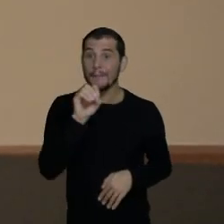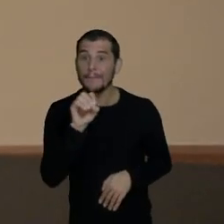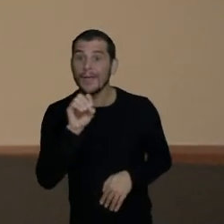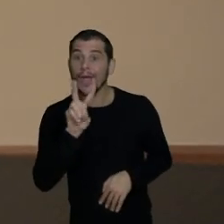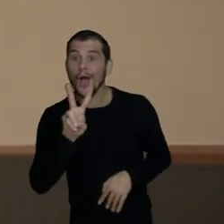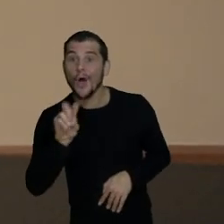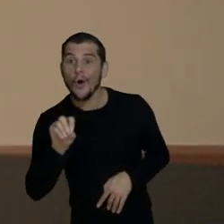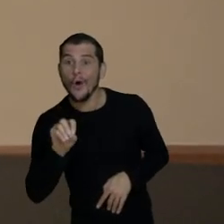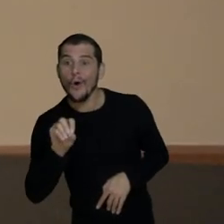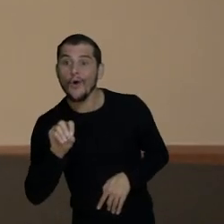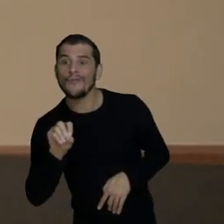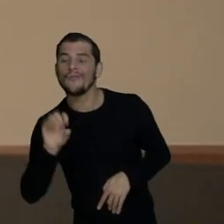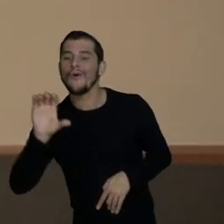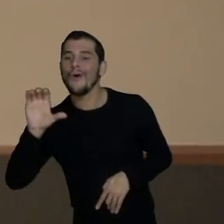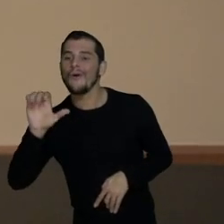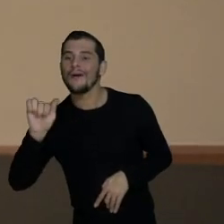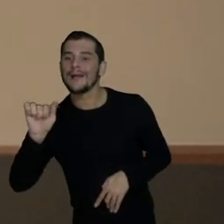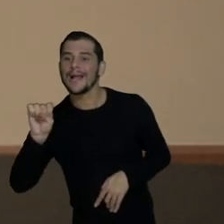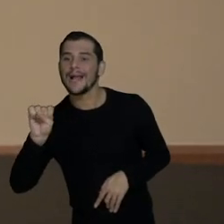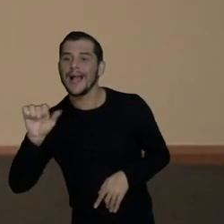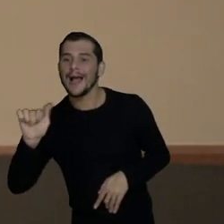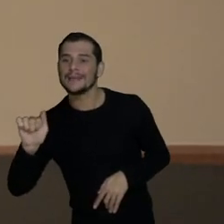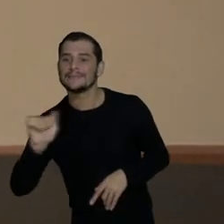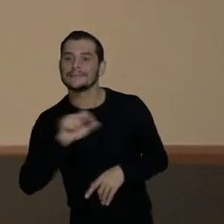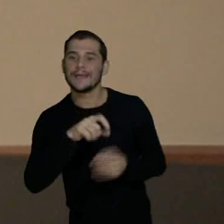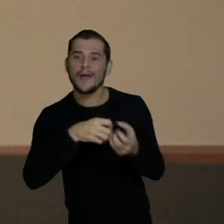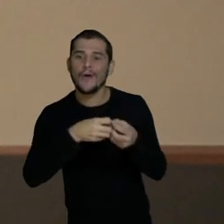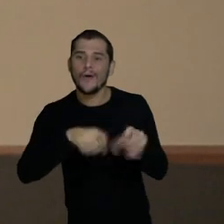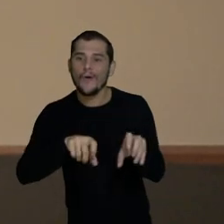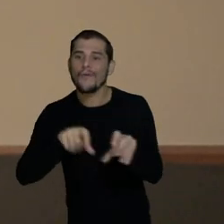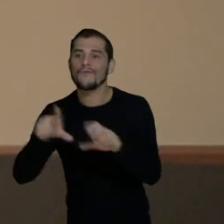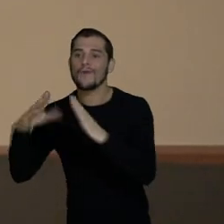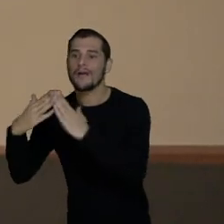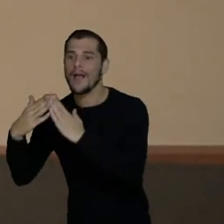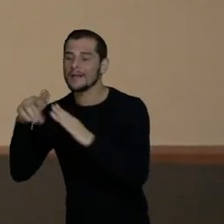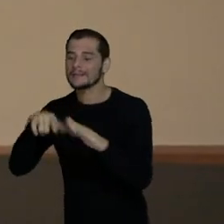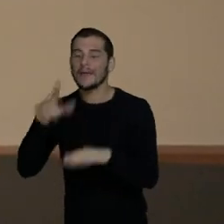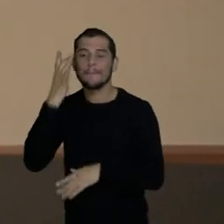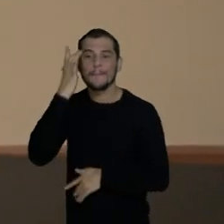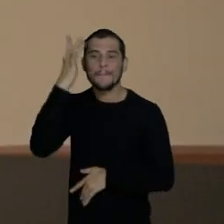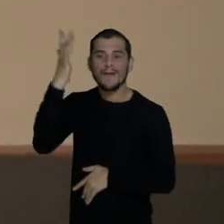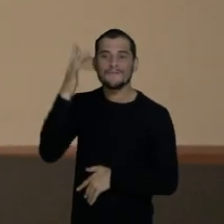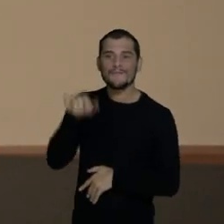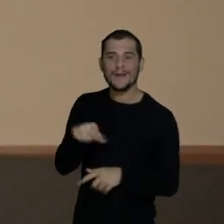mas eles precisam do fonológico né nesse Princípio não só do